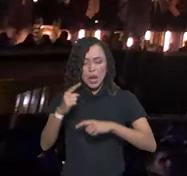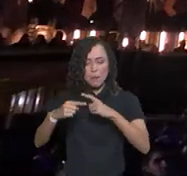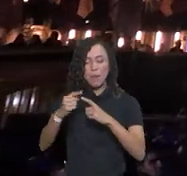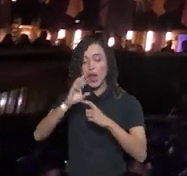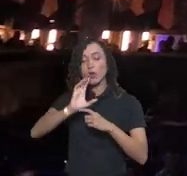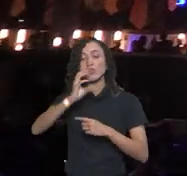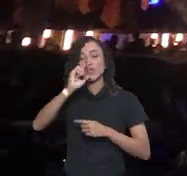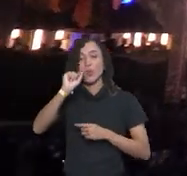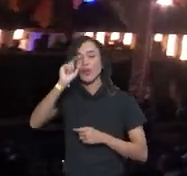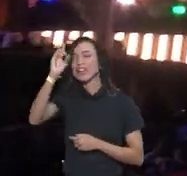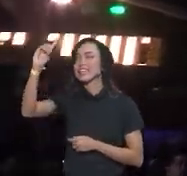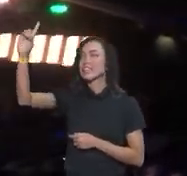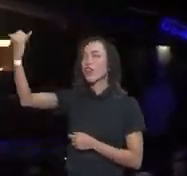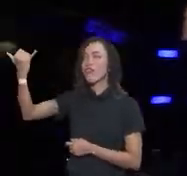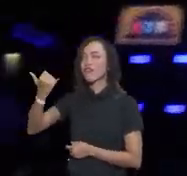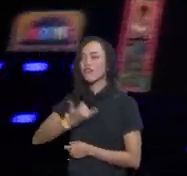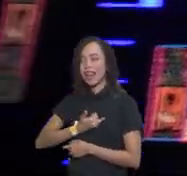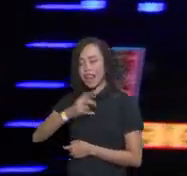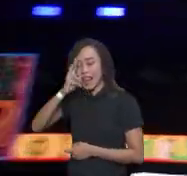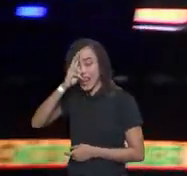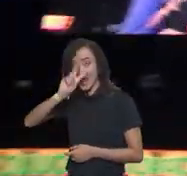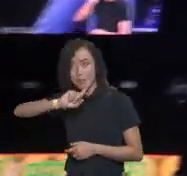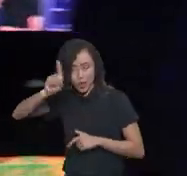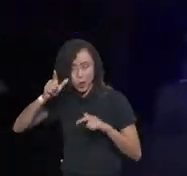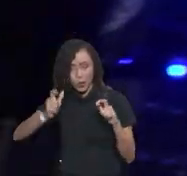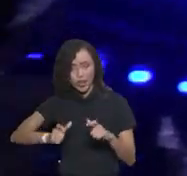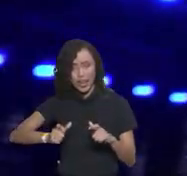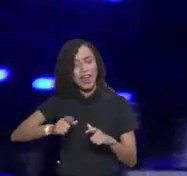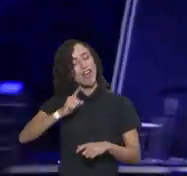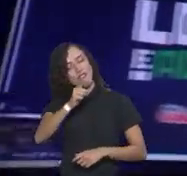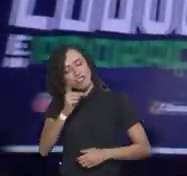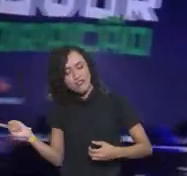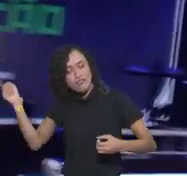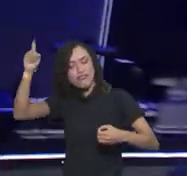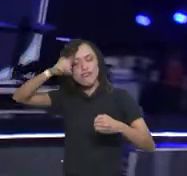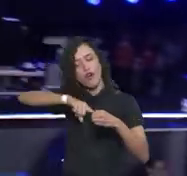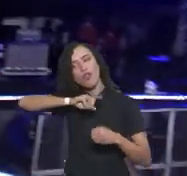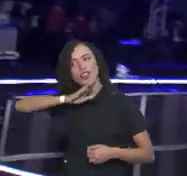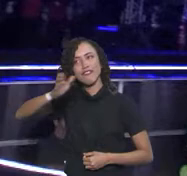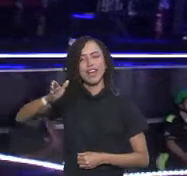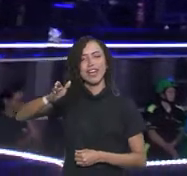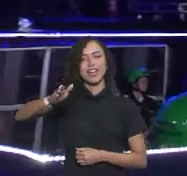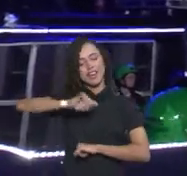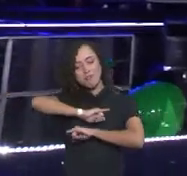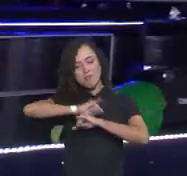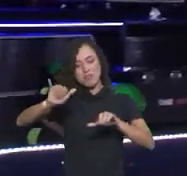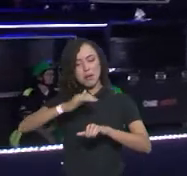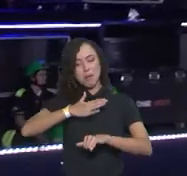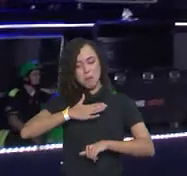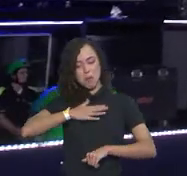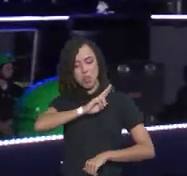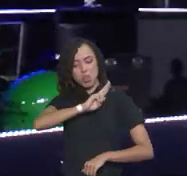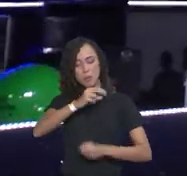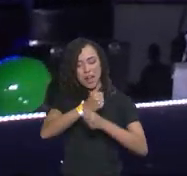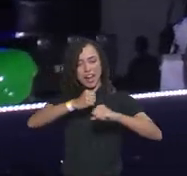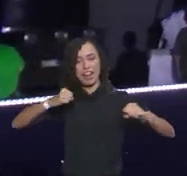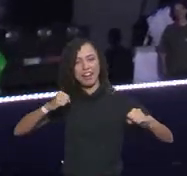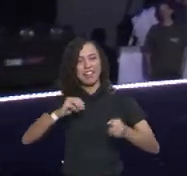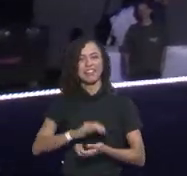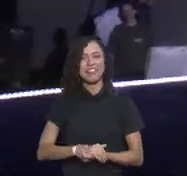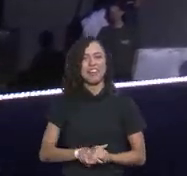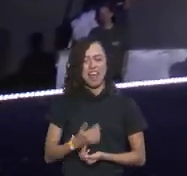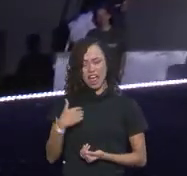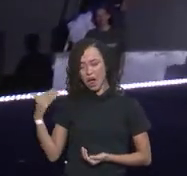lugar você vai voltar lá para dizer que eu sou grande Aleluia e eu tô aqui para dizer que só ele é digno de toda